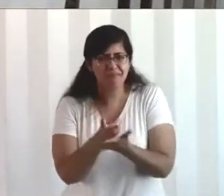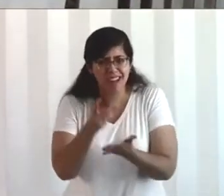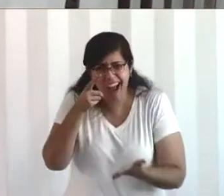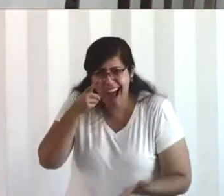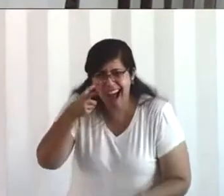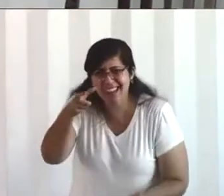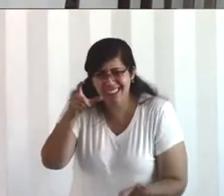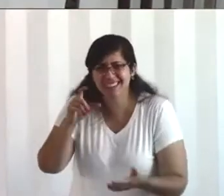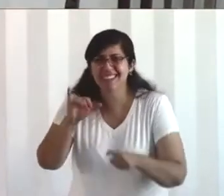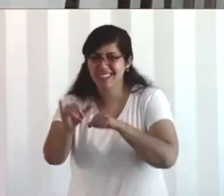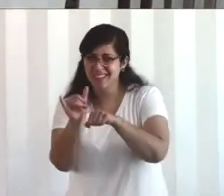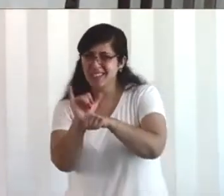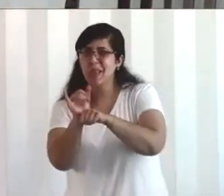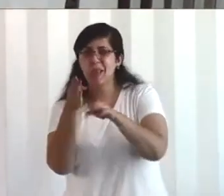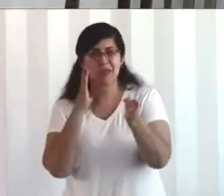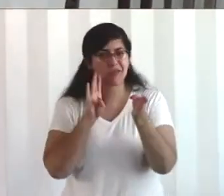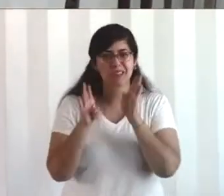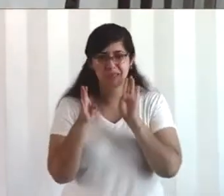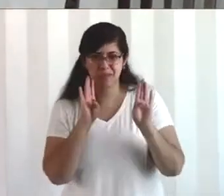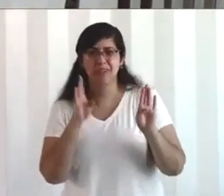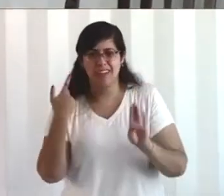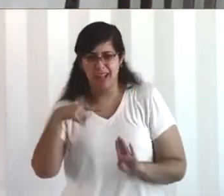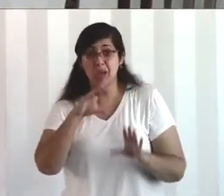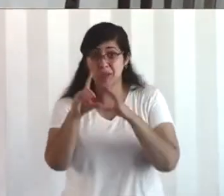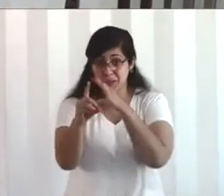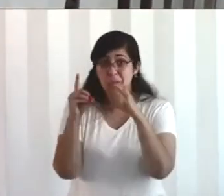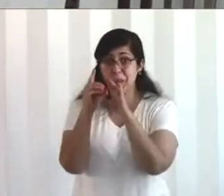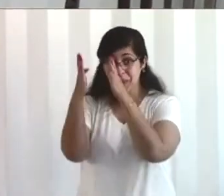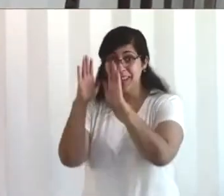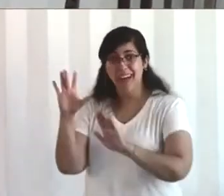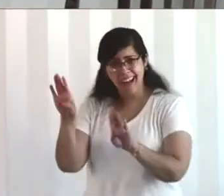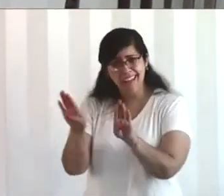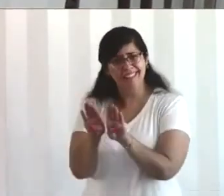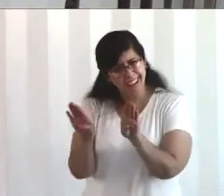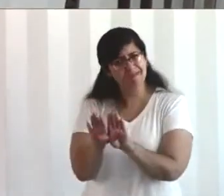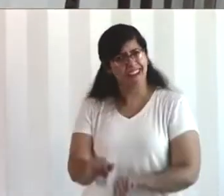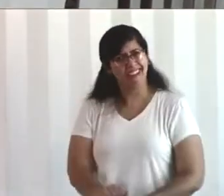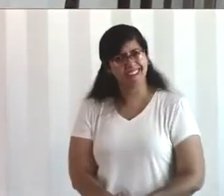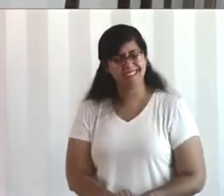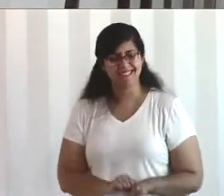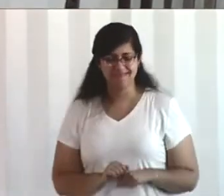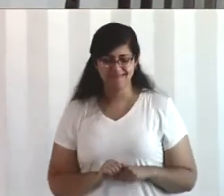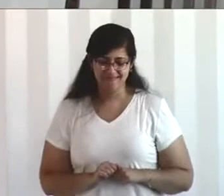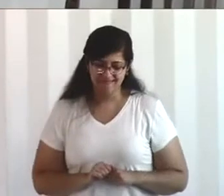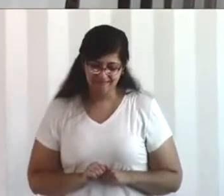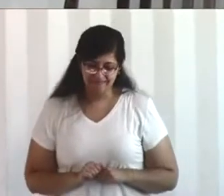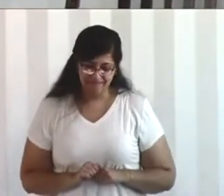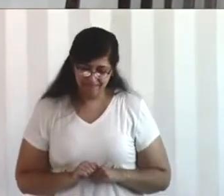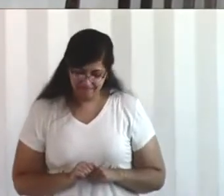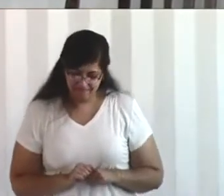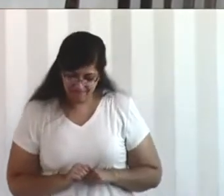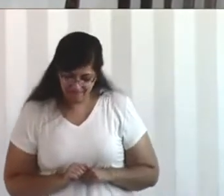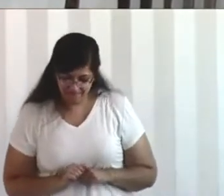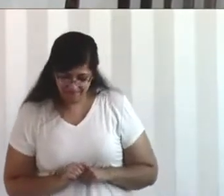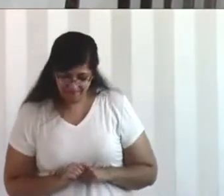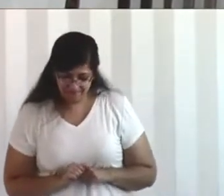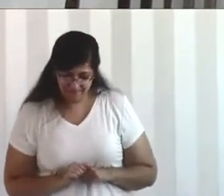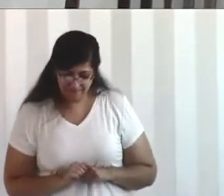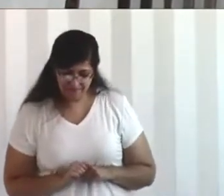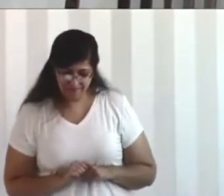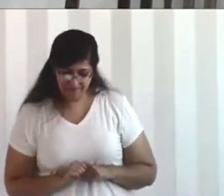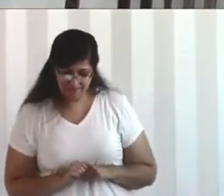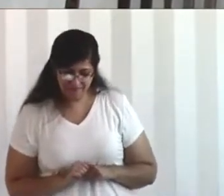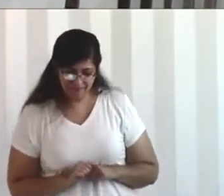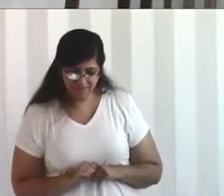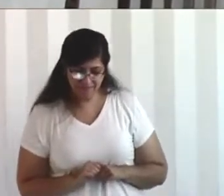porventura estejam com algum sintoma da Covid, esses convém que não vão, é nossa orientação, inclusive, por